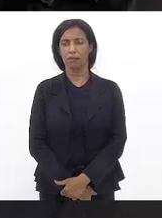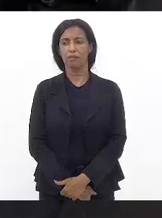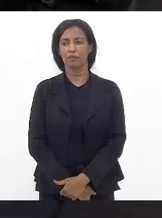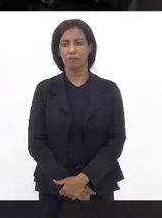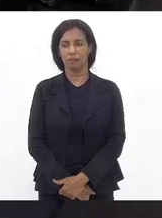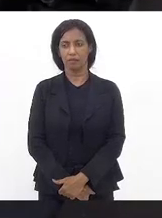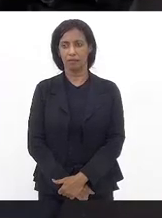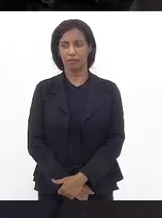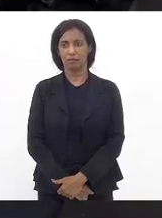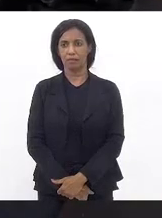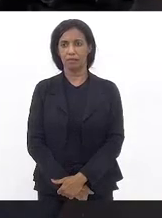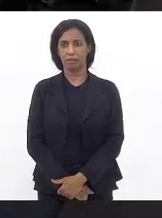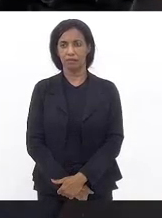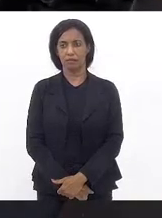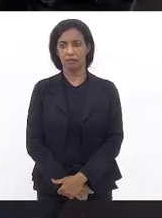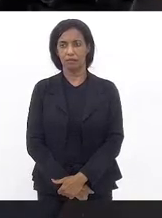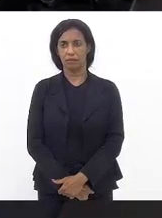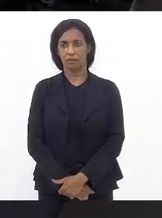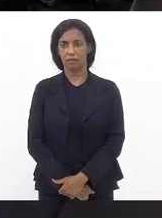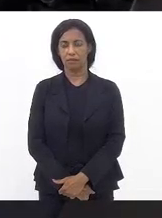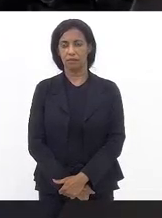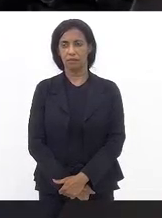E aí